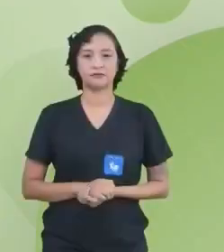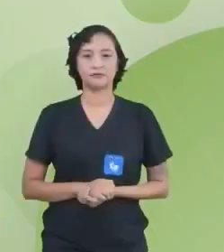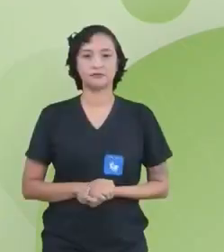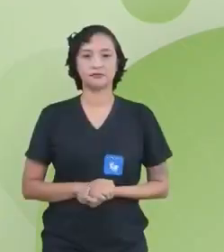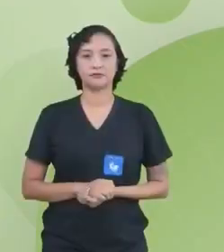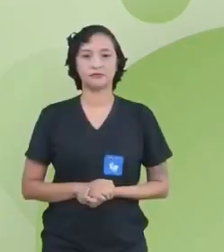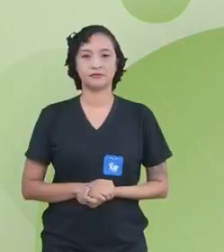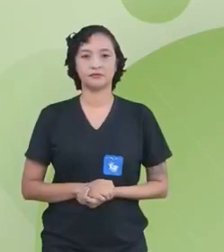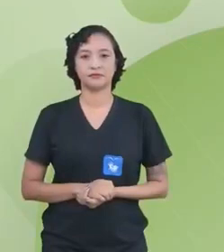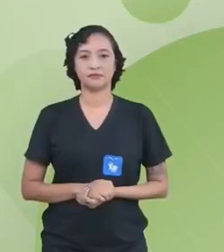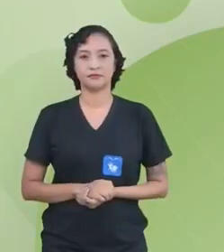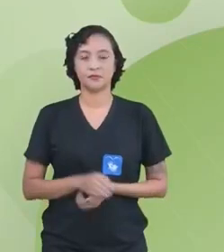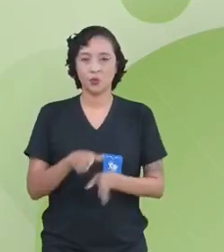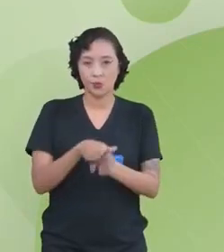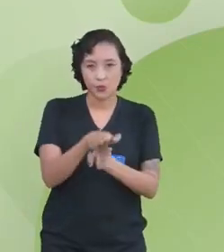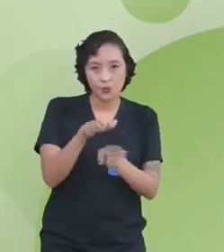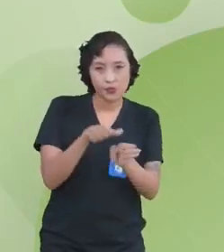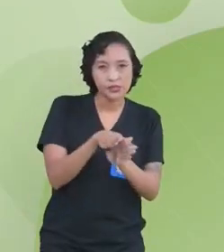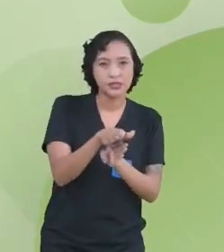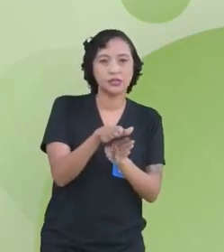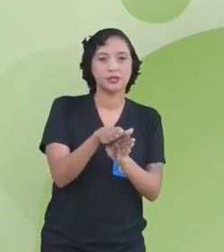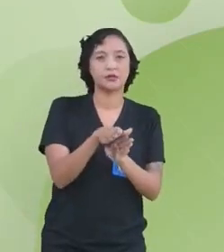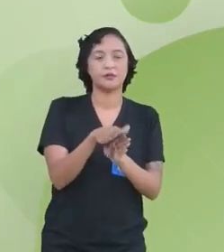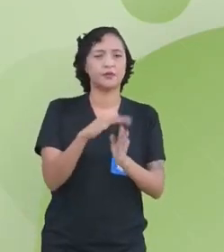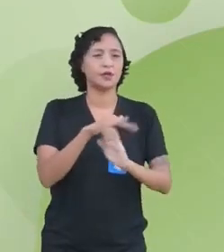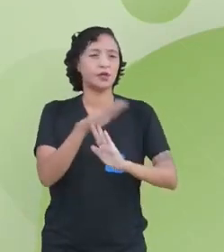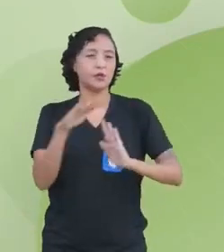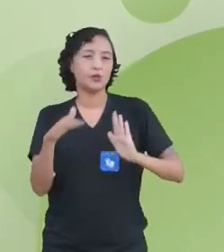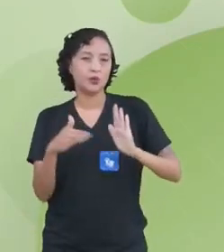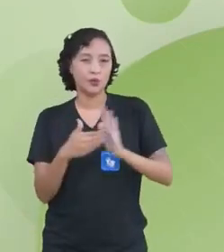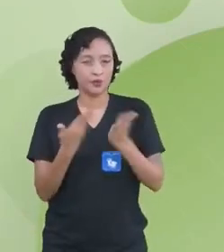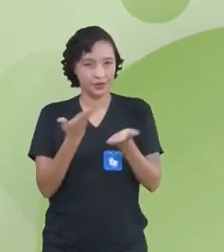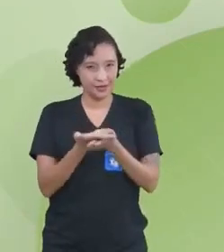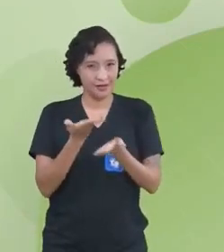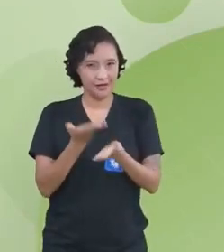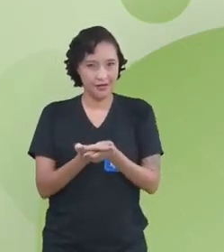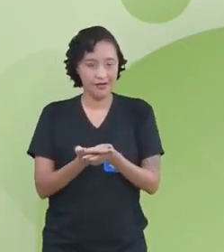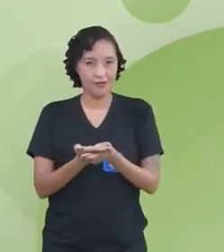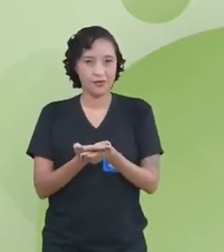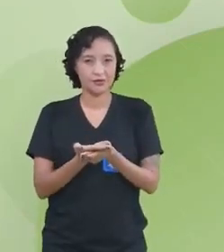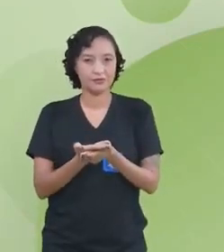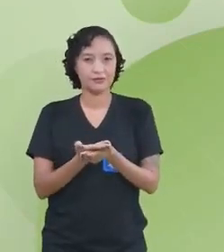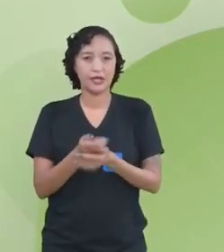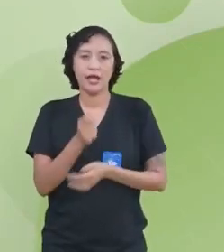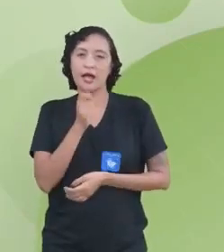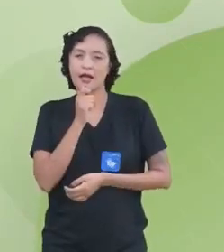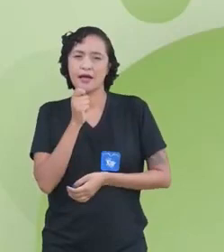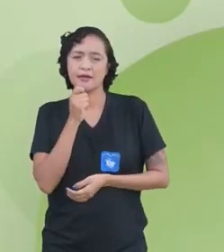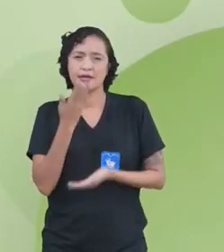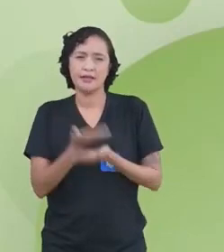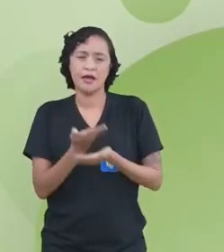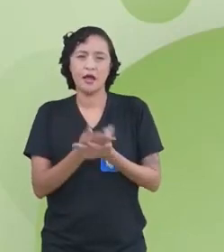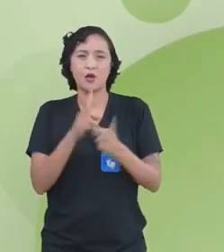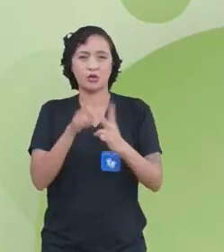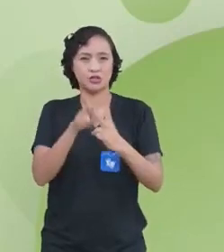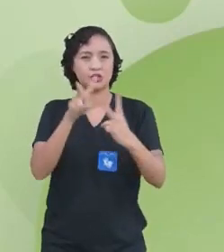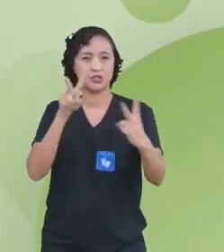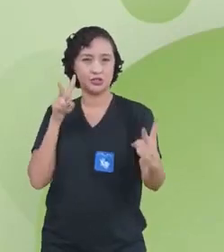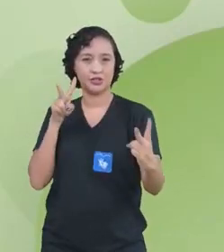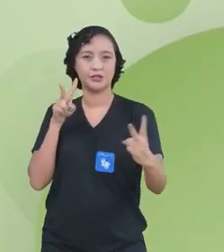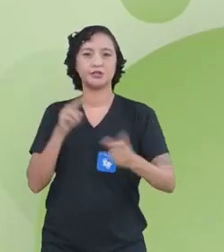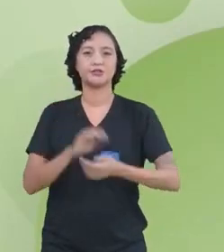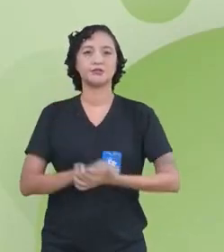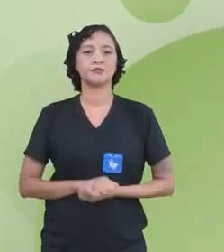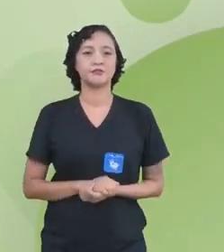Aqui eu faço uma recomendação, né, de todas as aulas. Estamos ainda nesse processo de aulas remotas e aí